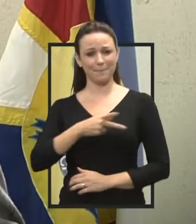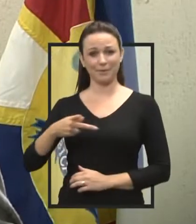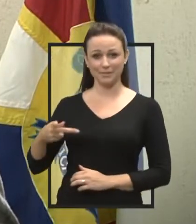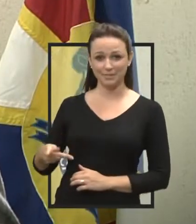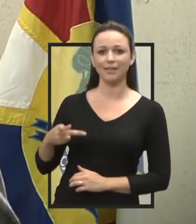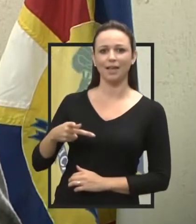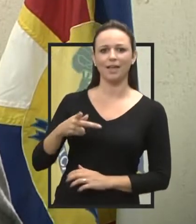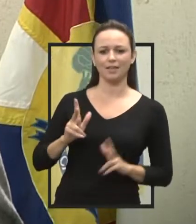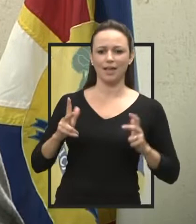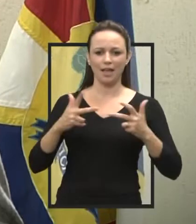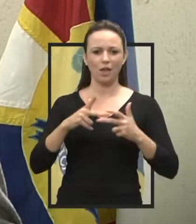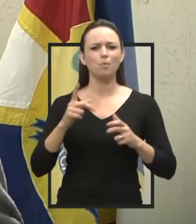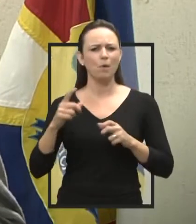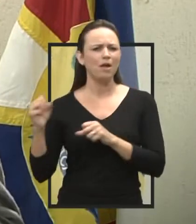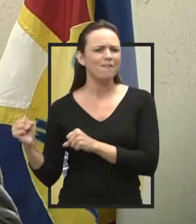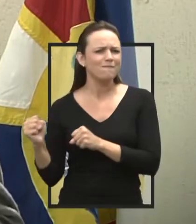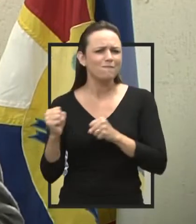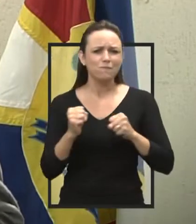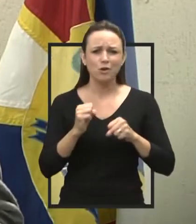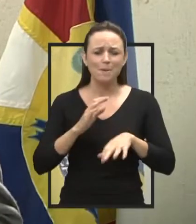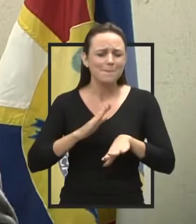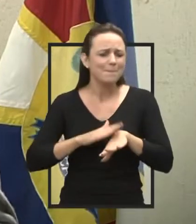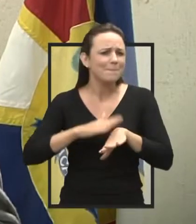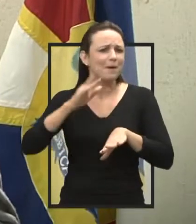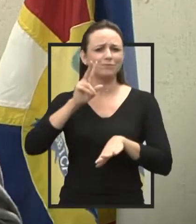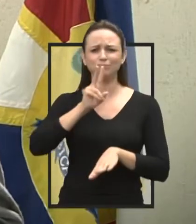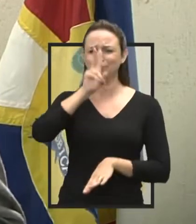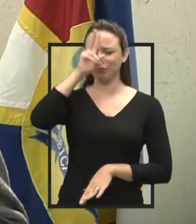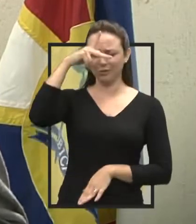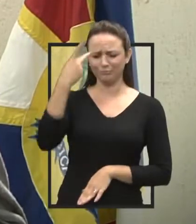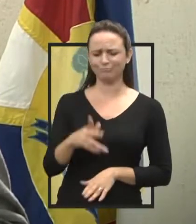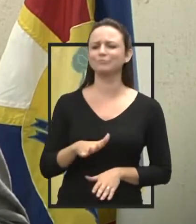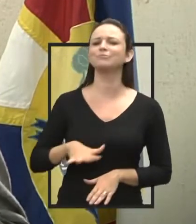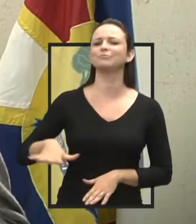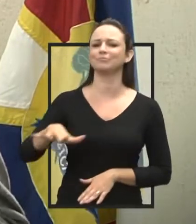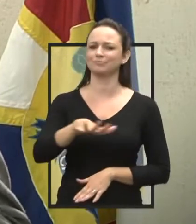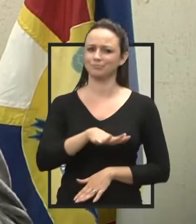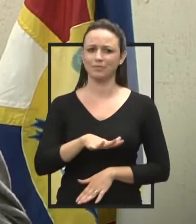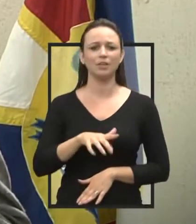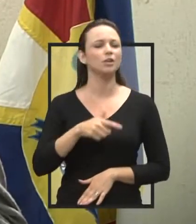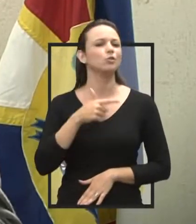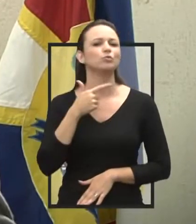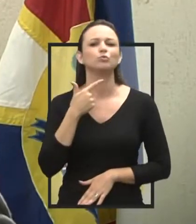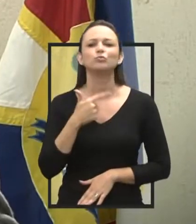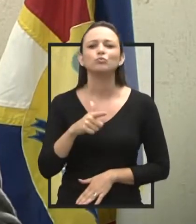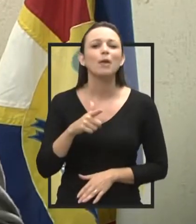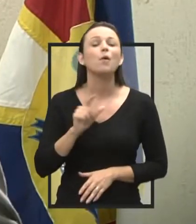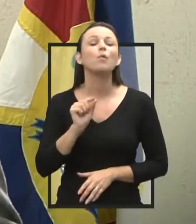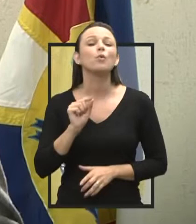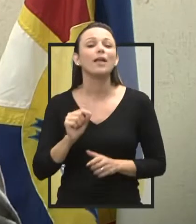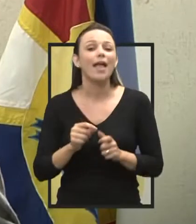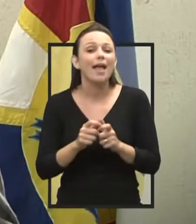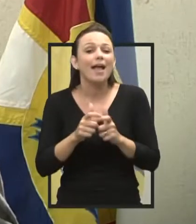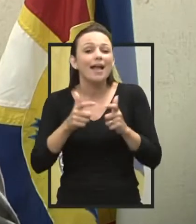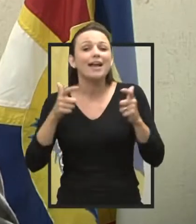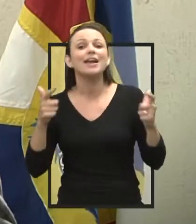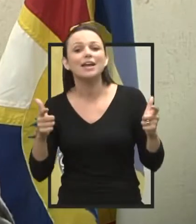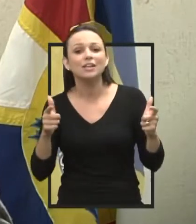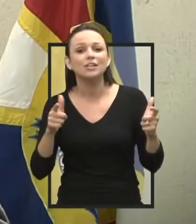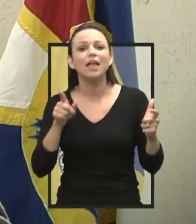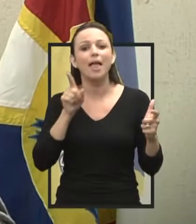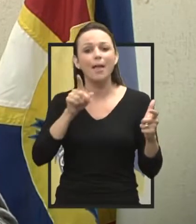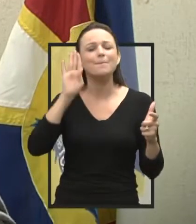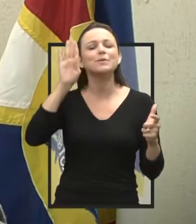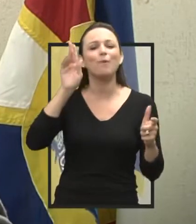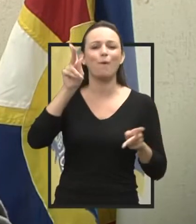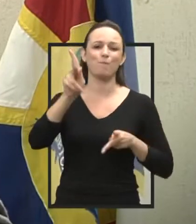das forças institucionais mais poderosas da nossa cidade. Mas não existe nada que seja grande que não venha do povo, que não